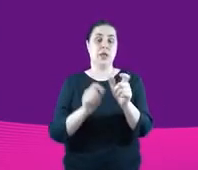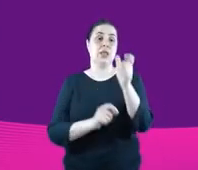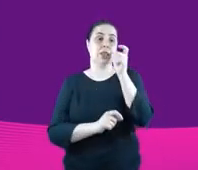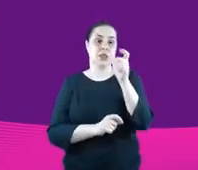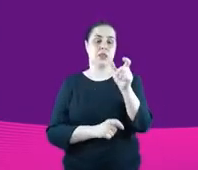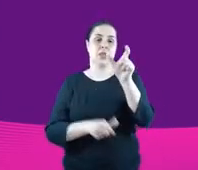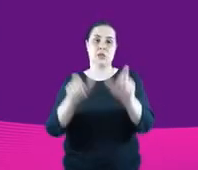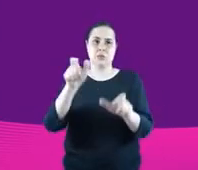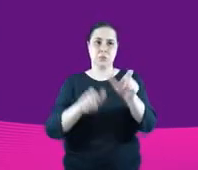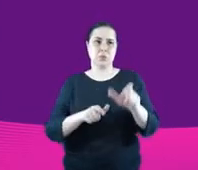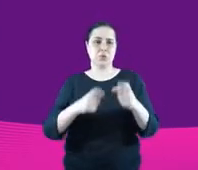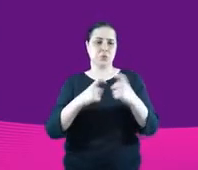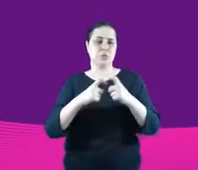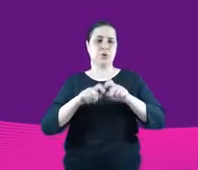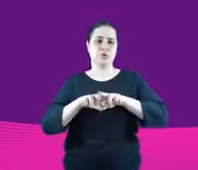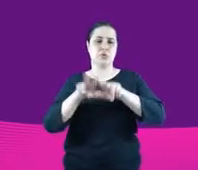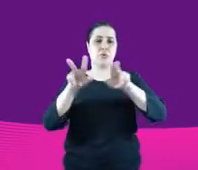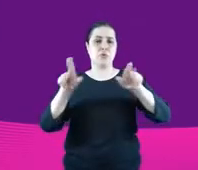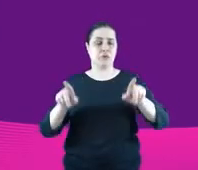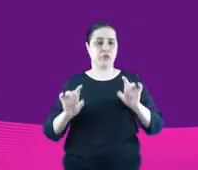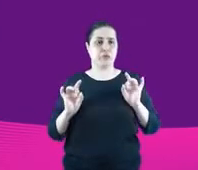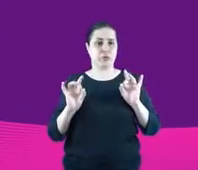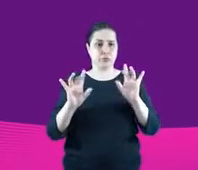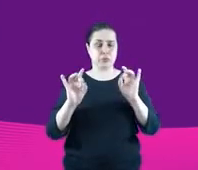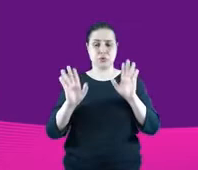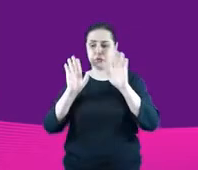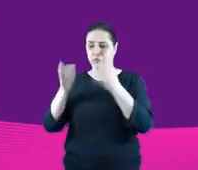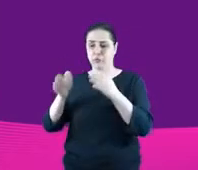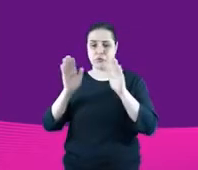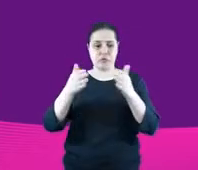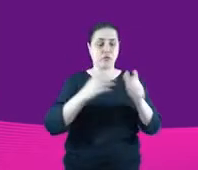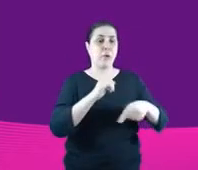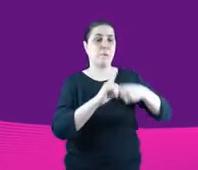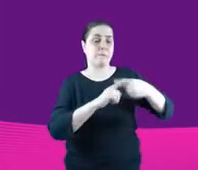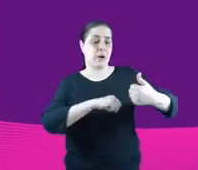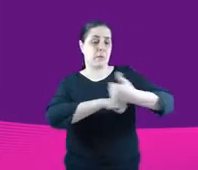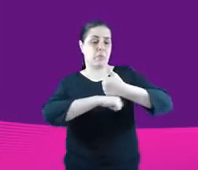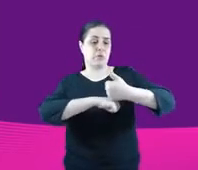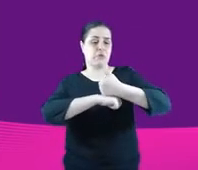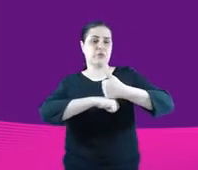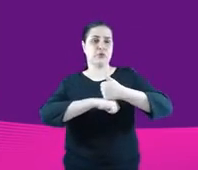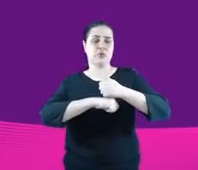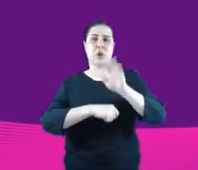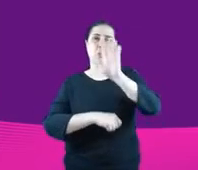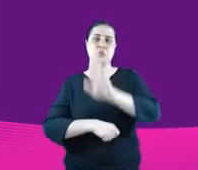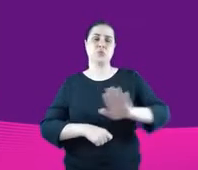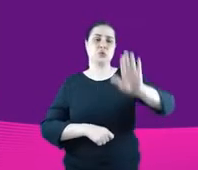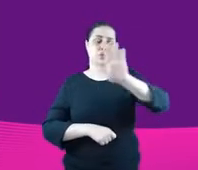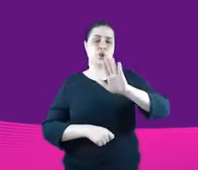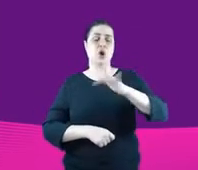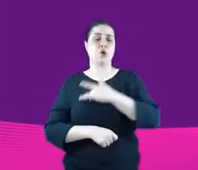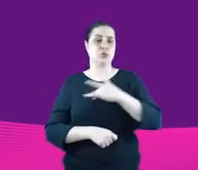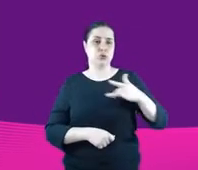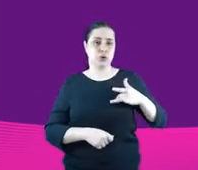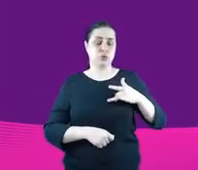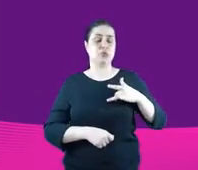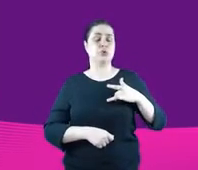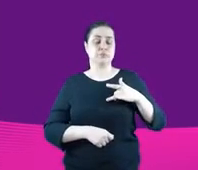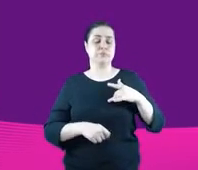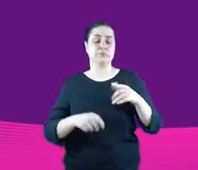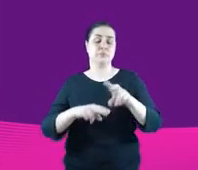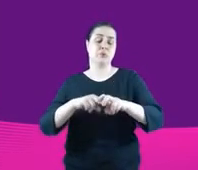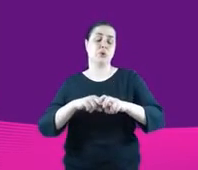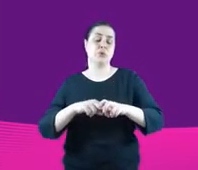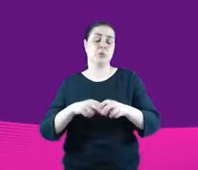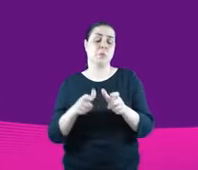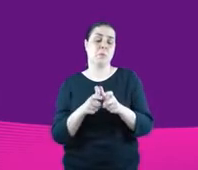assim como também de outros profissionais de saúde e até gestores, pela alta prevalência dos